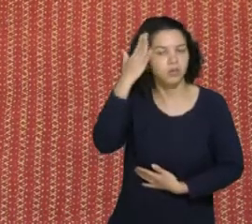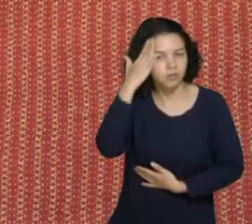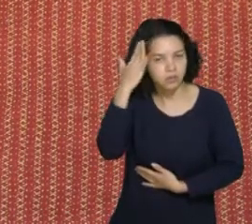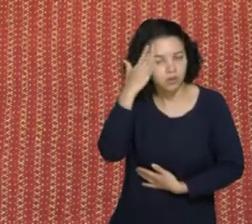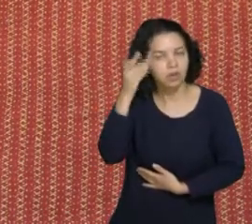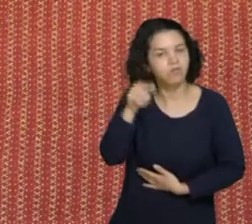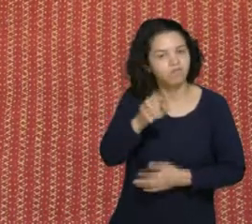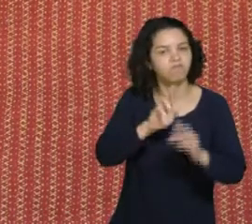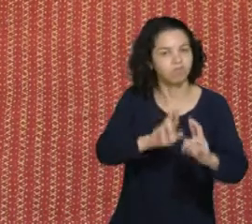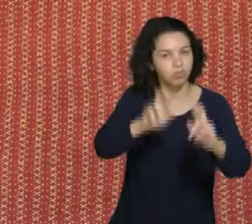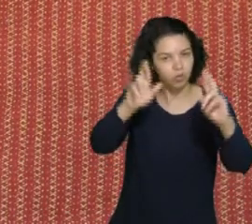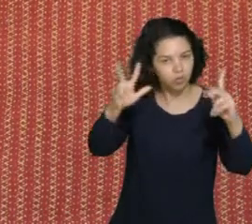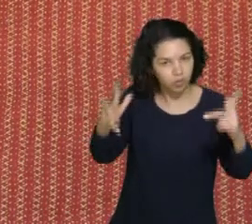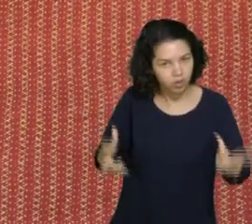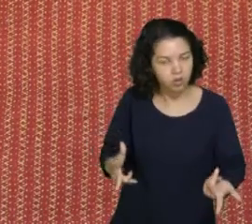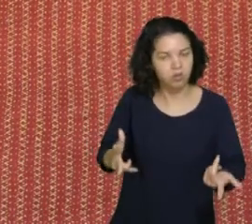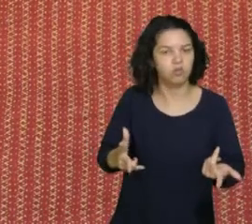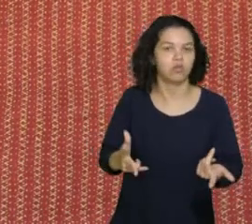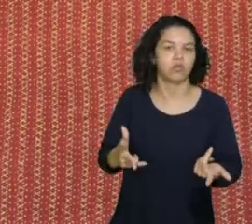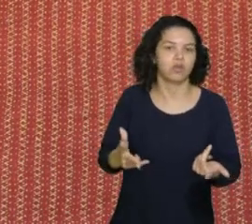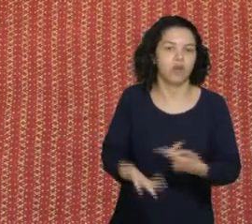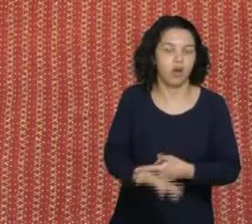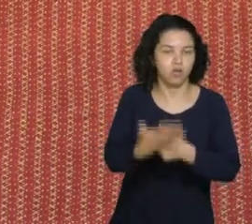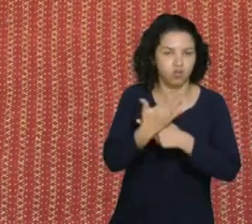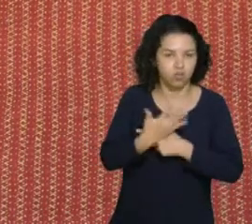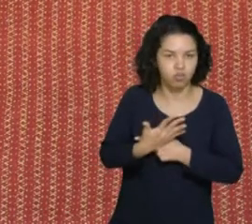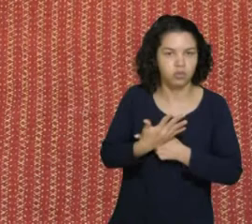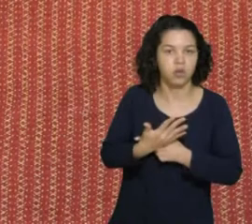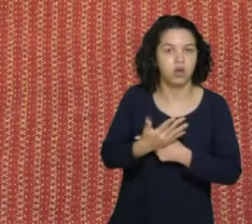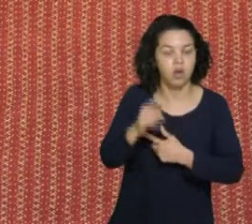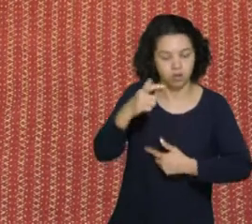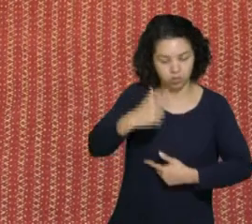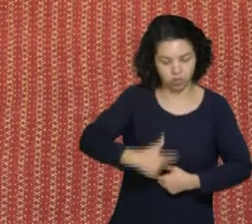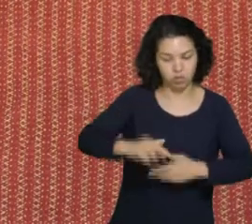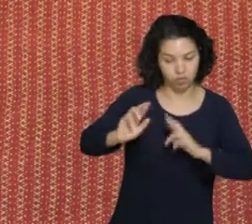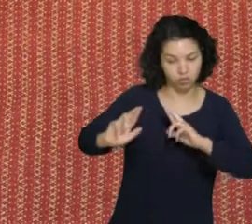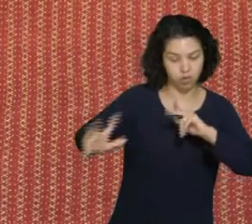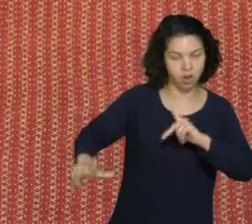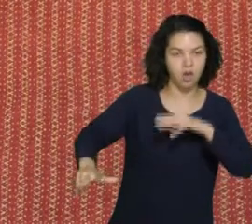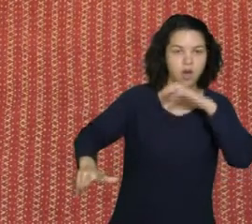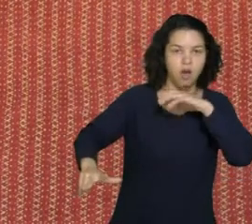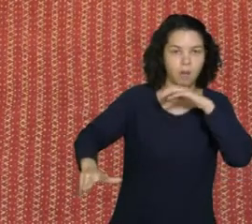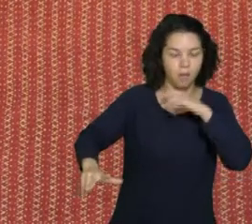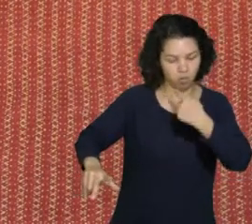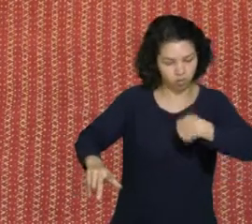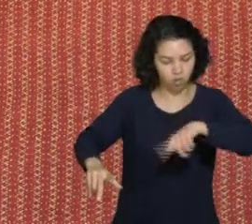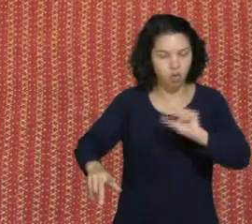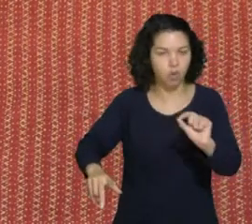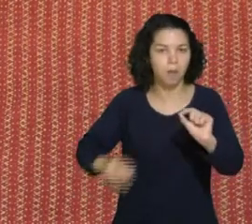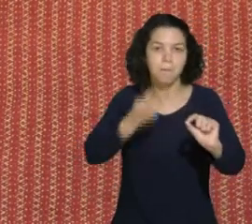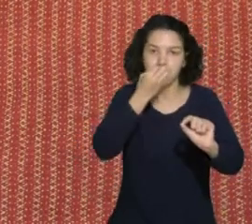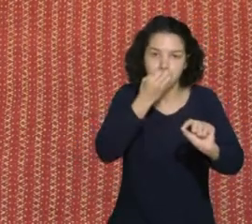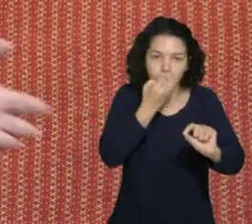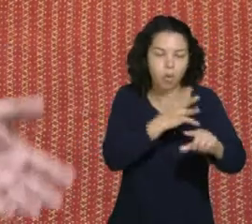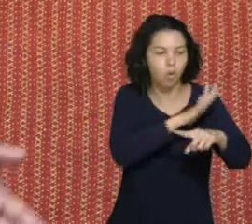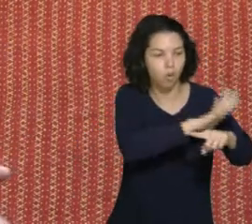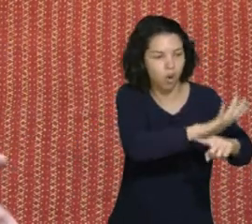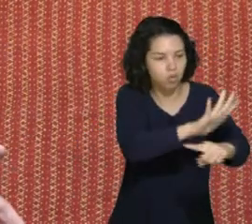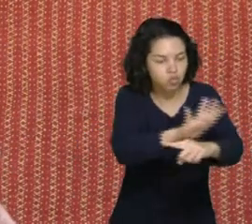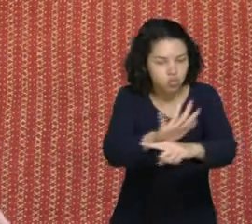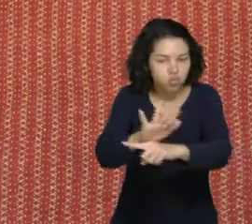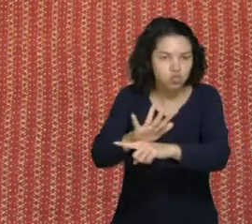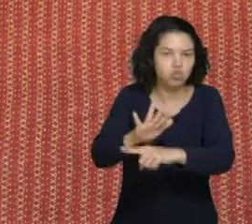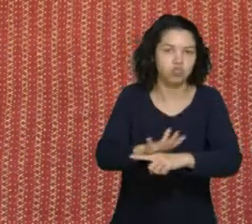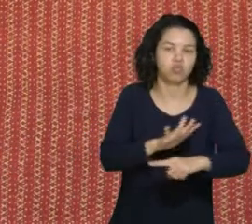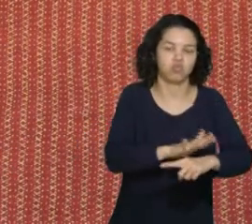Muito grande né existe algo que nos diferencia dos animais a isso é praticar a bondade praticar a caridade é fazer o